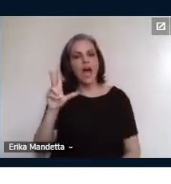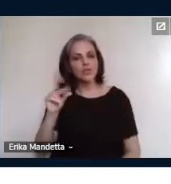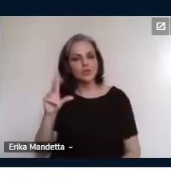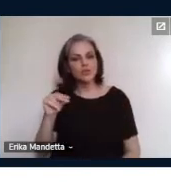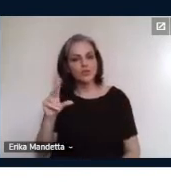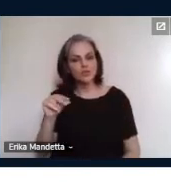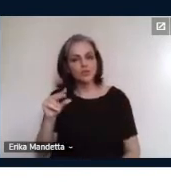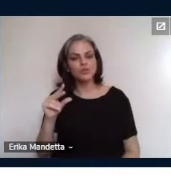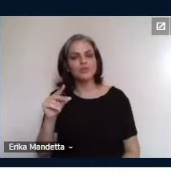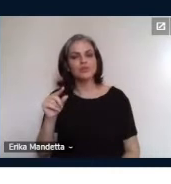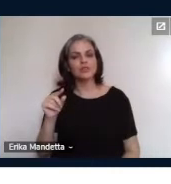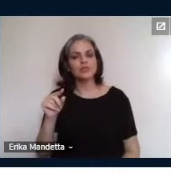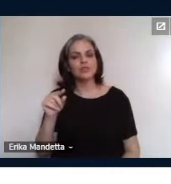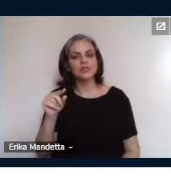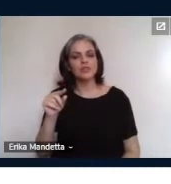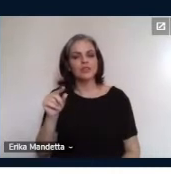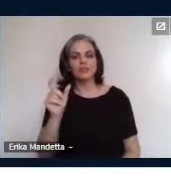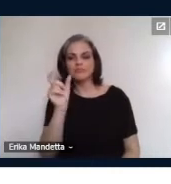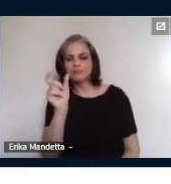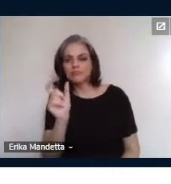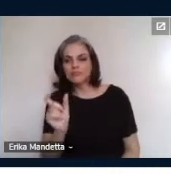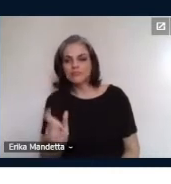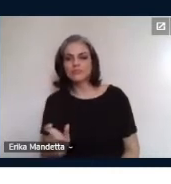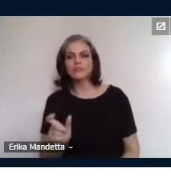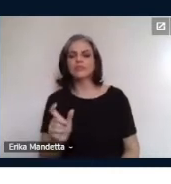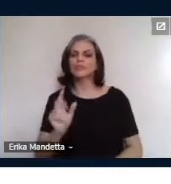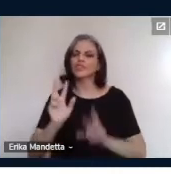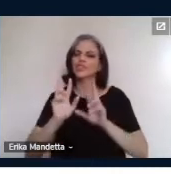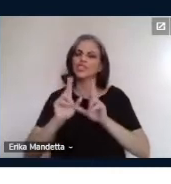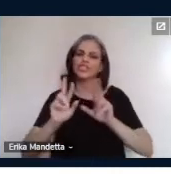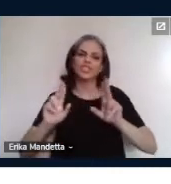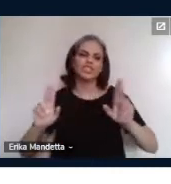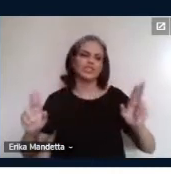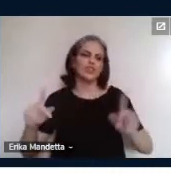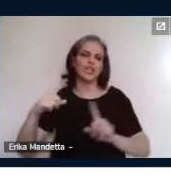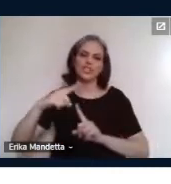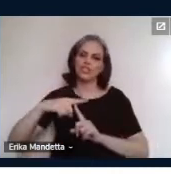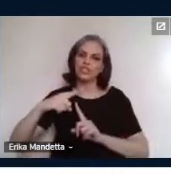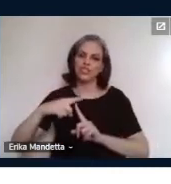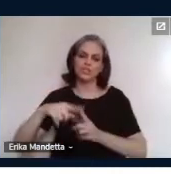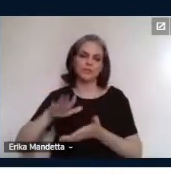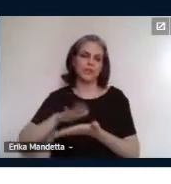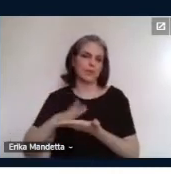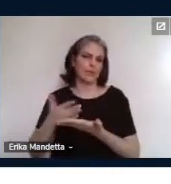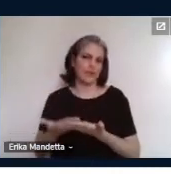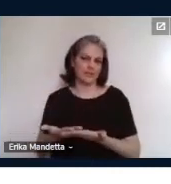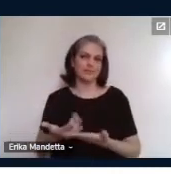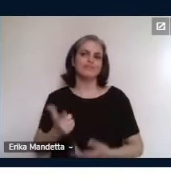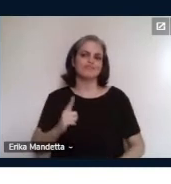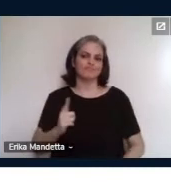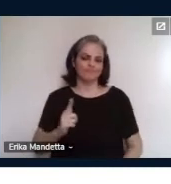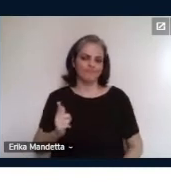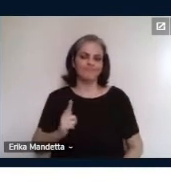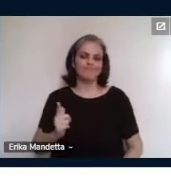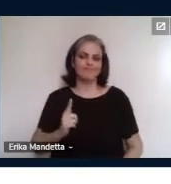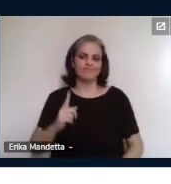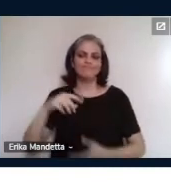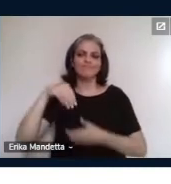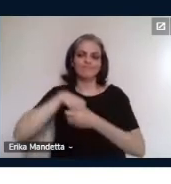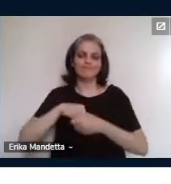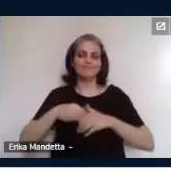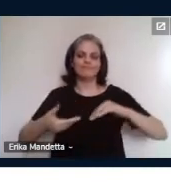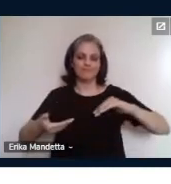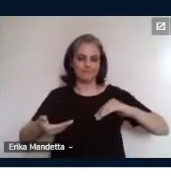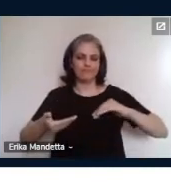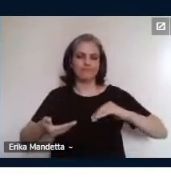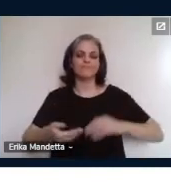né, então nós temos diversos tipos de interpretação que ocorre dentro do Congresso Nacional,